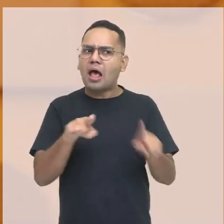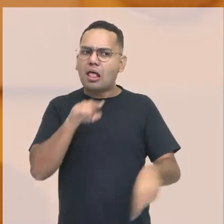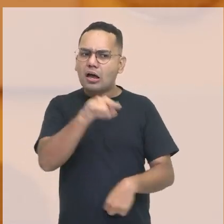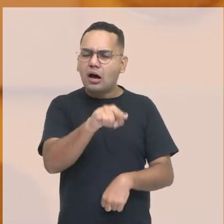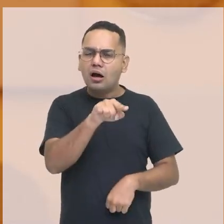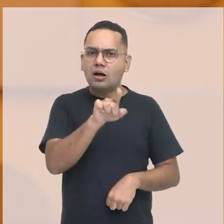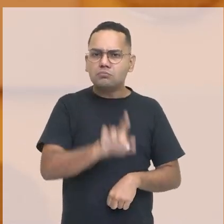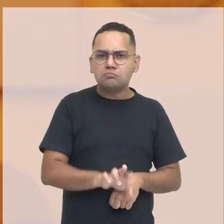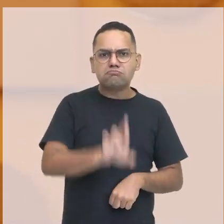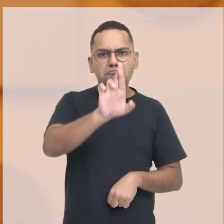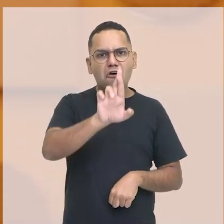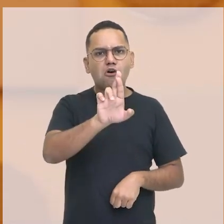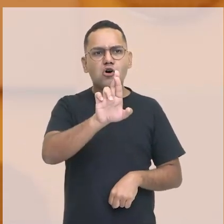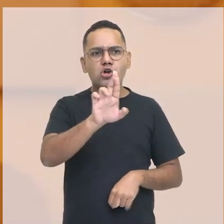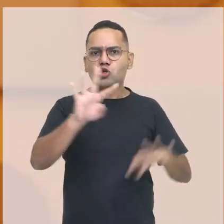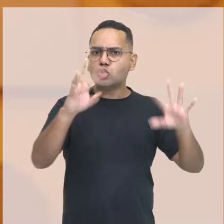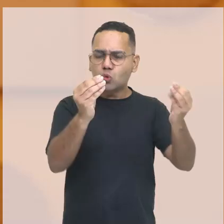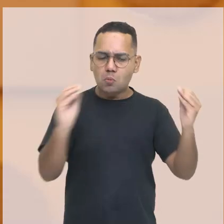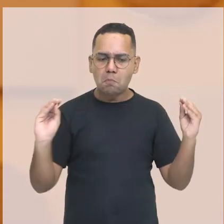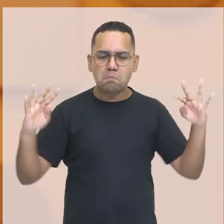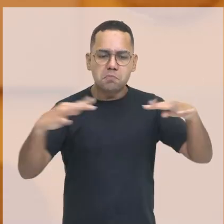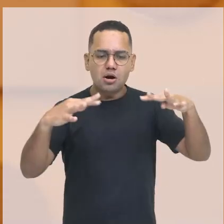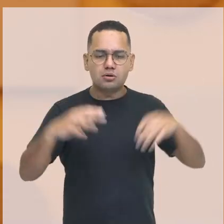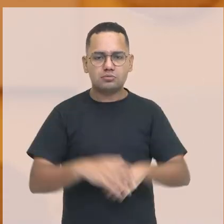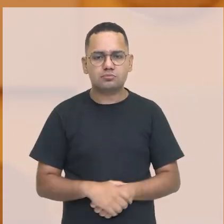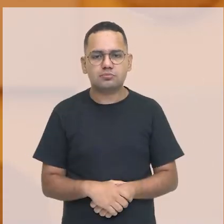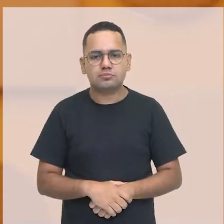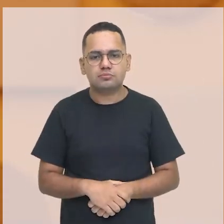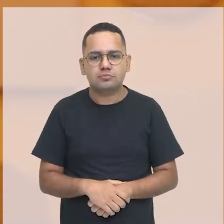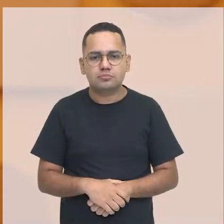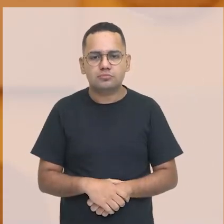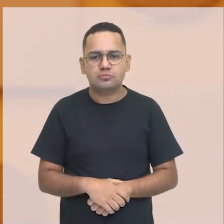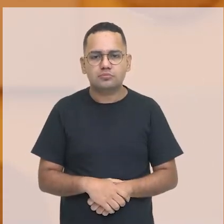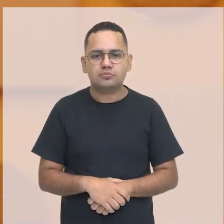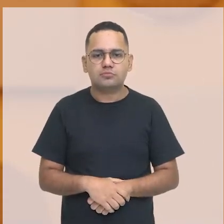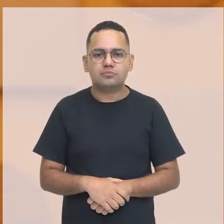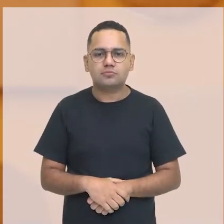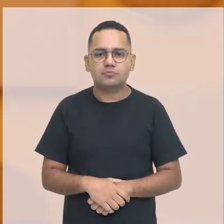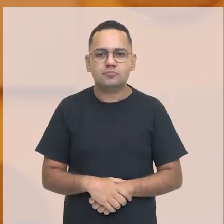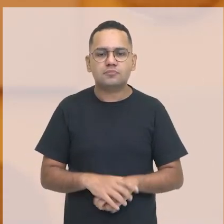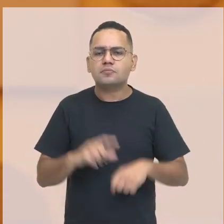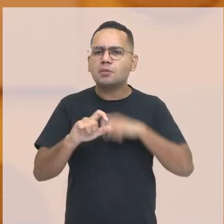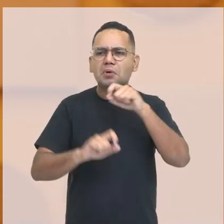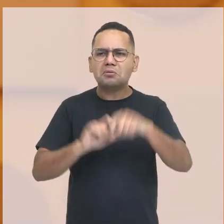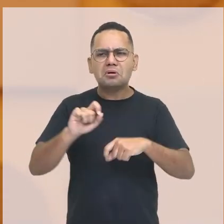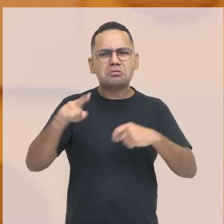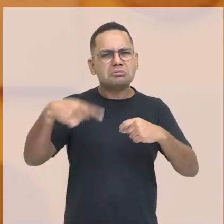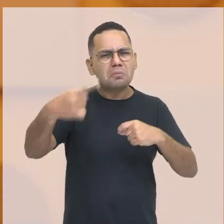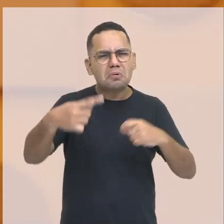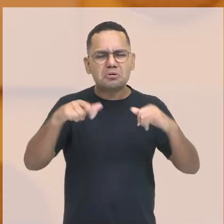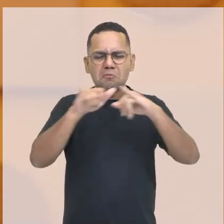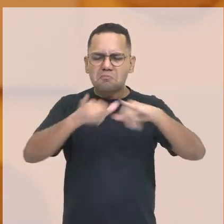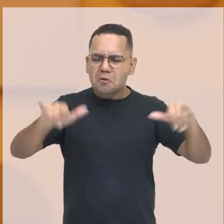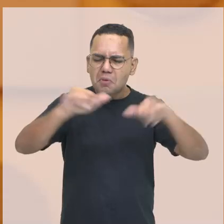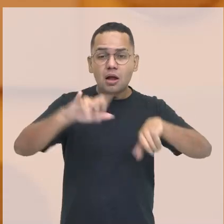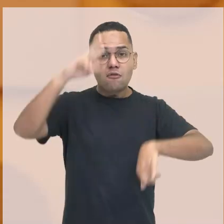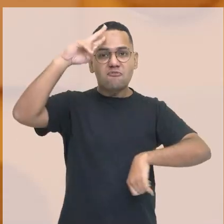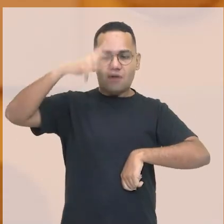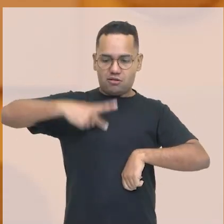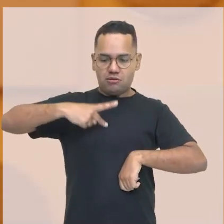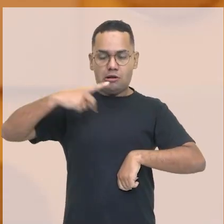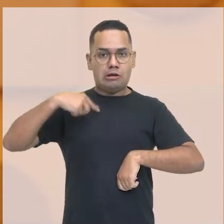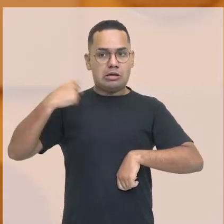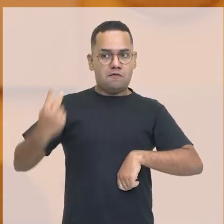figura proeminente, tanto que durante muito tempo ele acabou investindo na propaganda pessoal para valorizar a